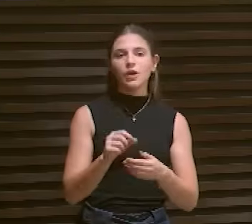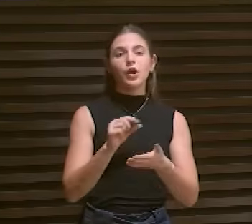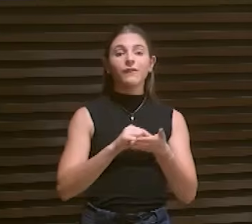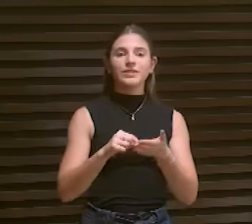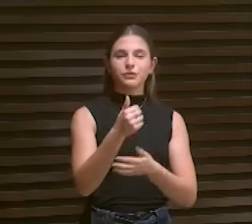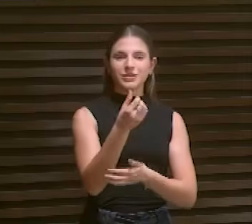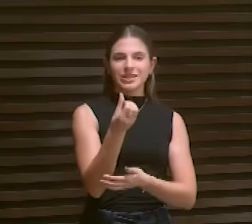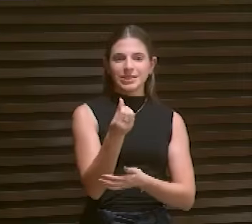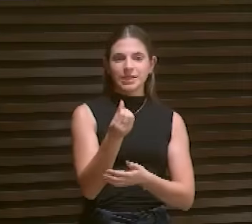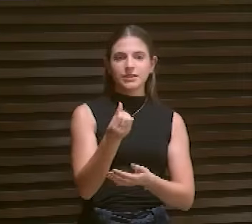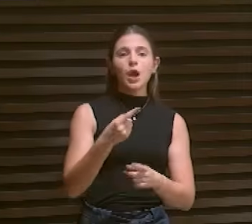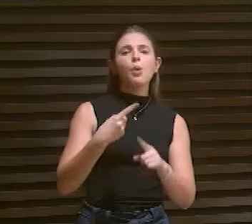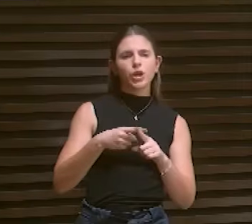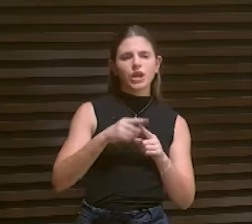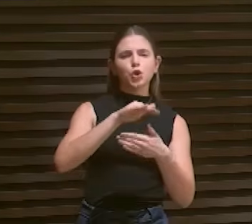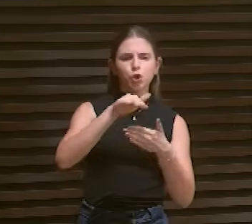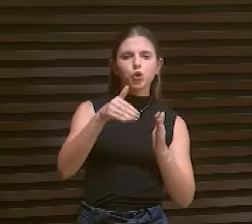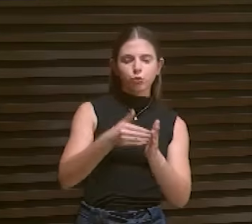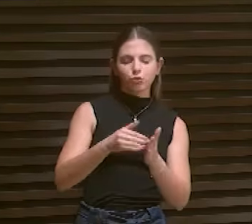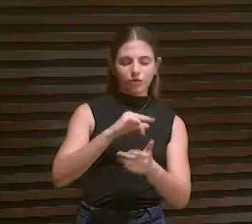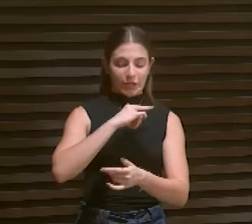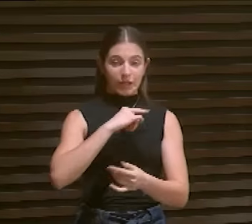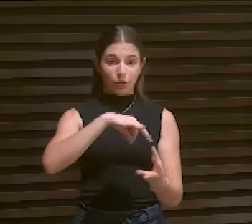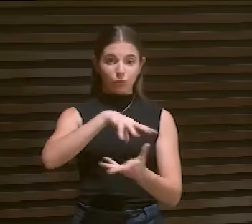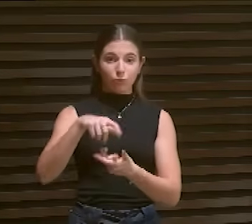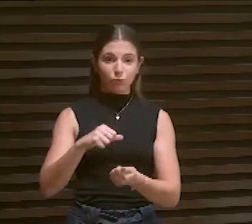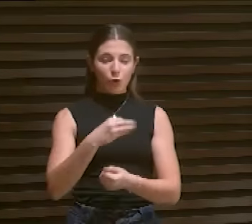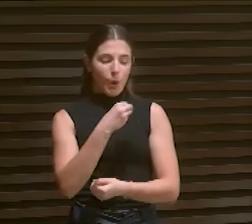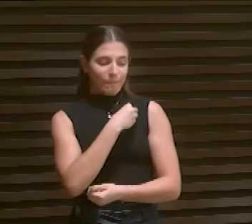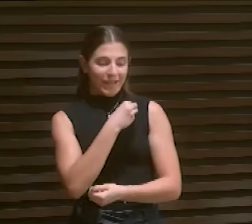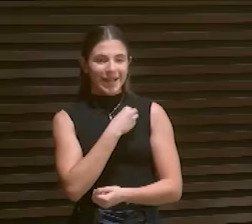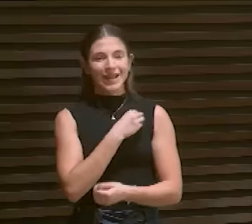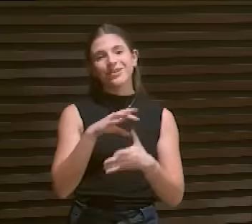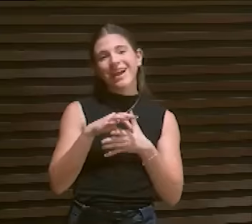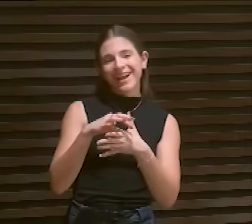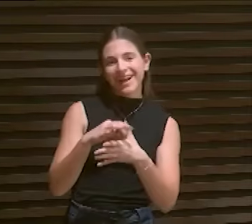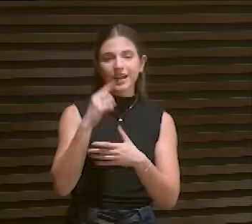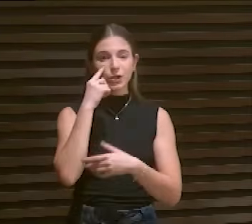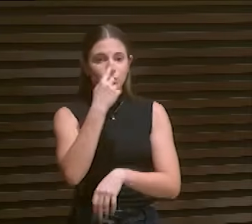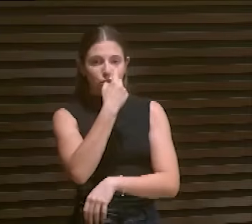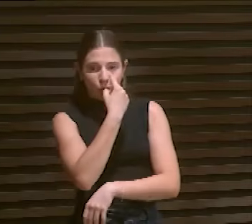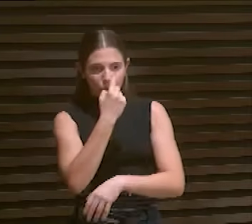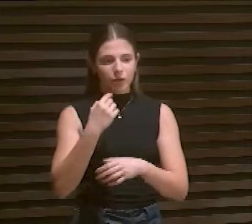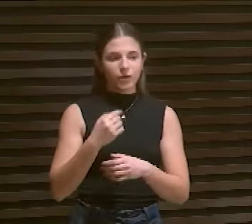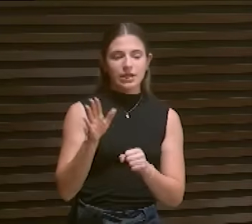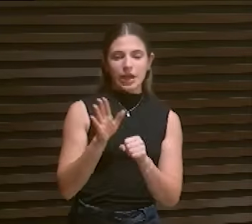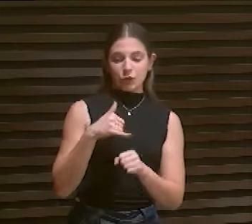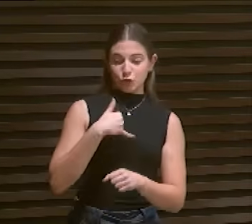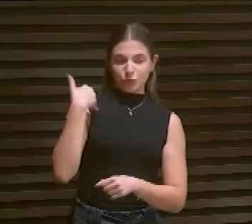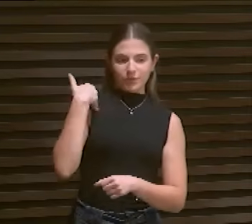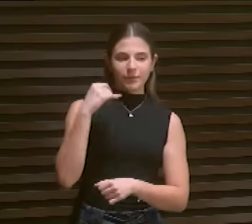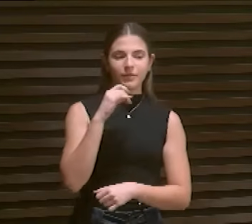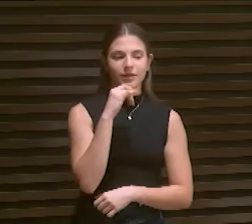16. Porque tudo o que há no mundo, a concupiscência da carne, a concupiscência dos olhos e a soberba da vida,